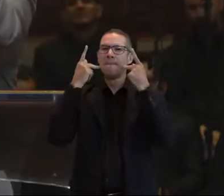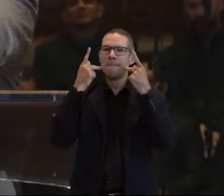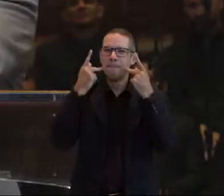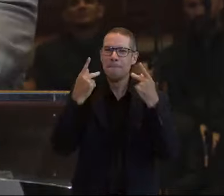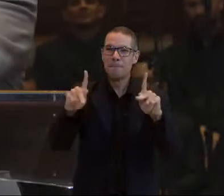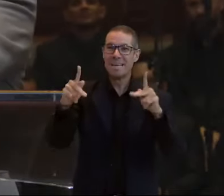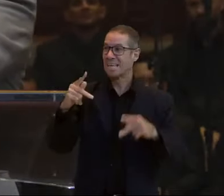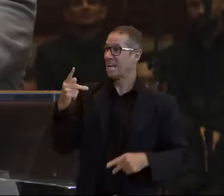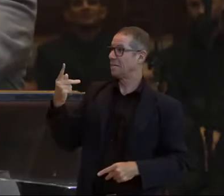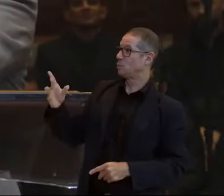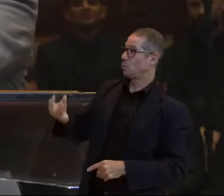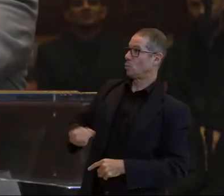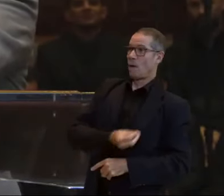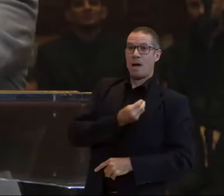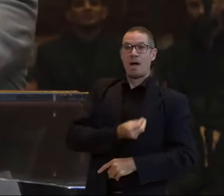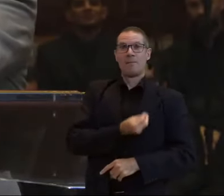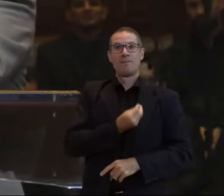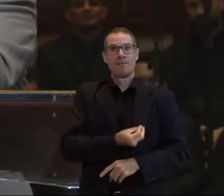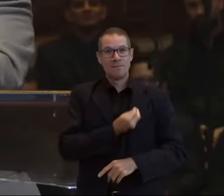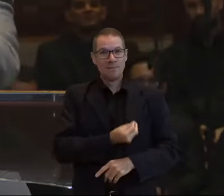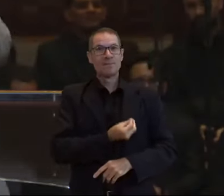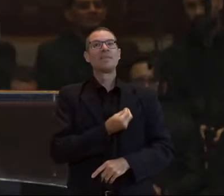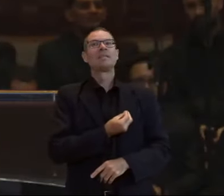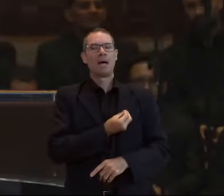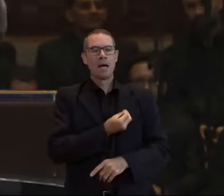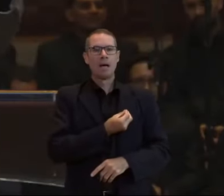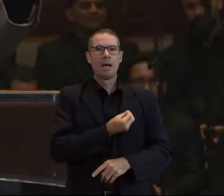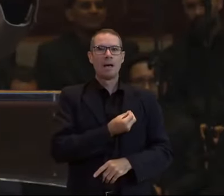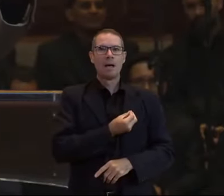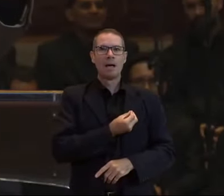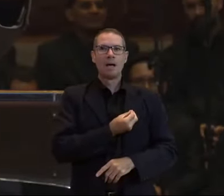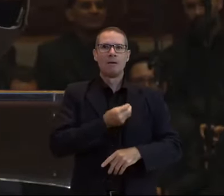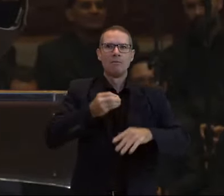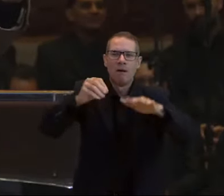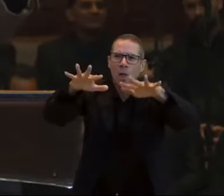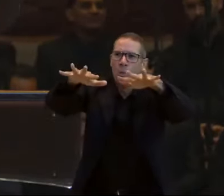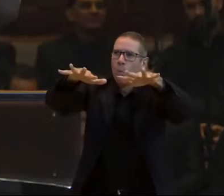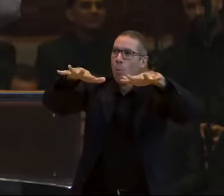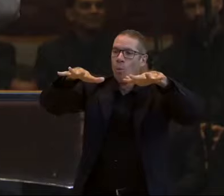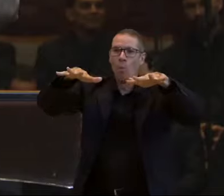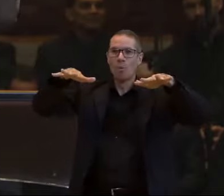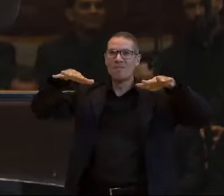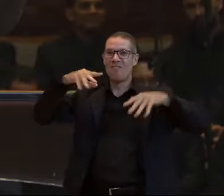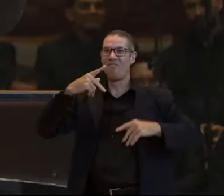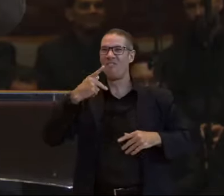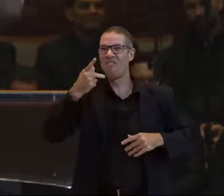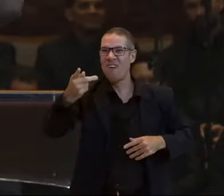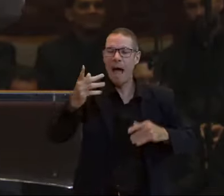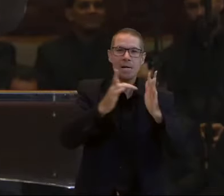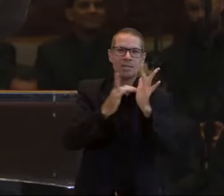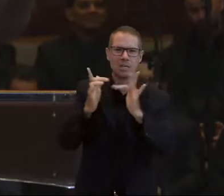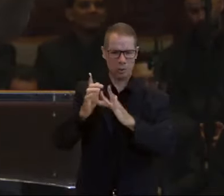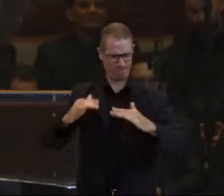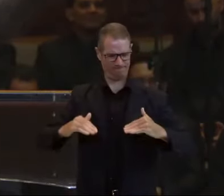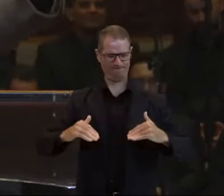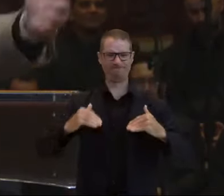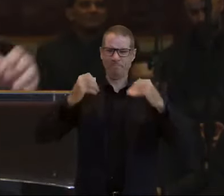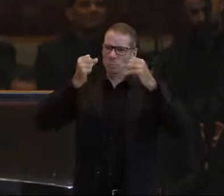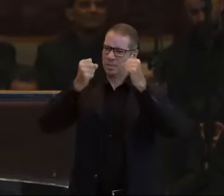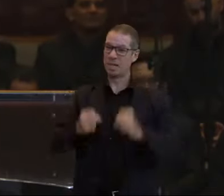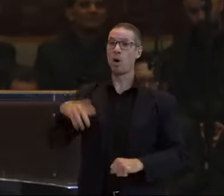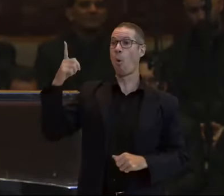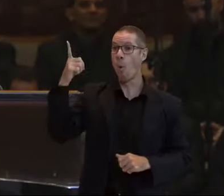sua vida, e que vai olhar para essa multidão e vai falar de Jesus com uma autoridade como